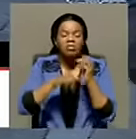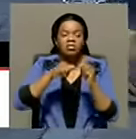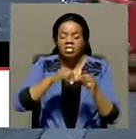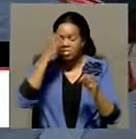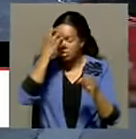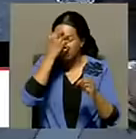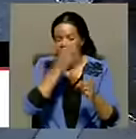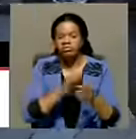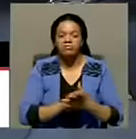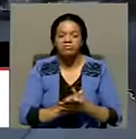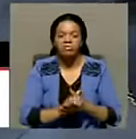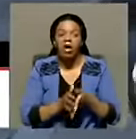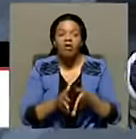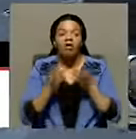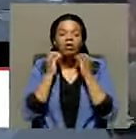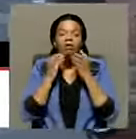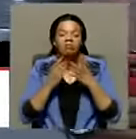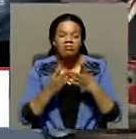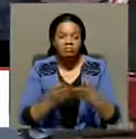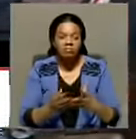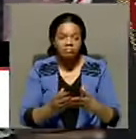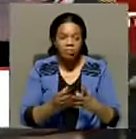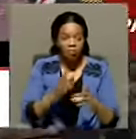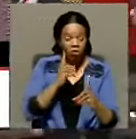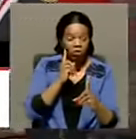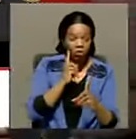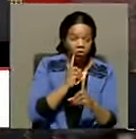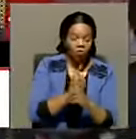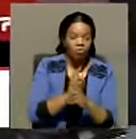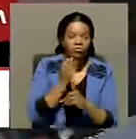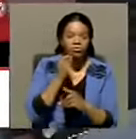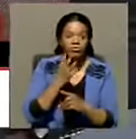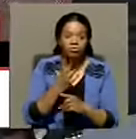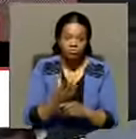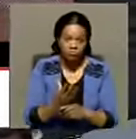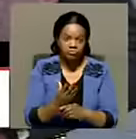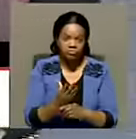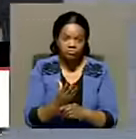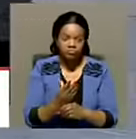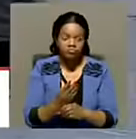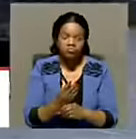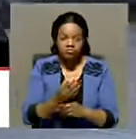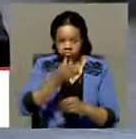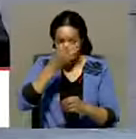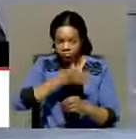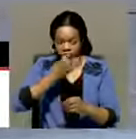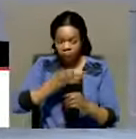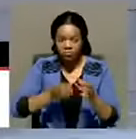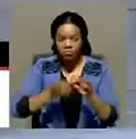América. Podemos dizer que este encontro assinala, portanto, as 3 décadas